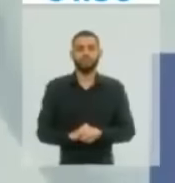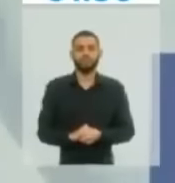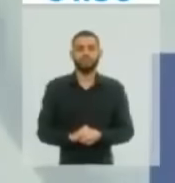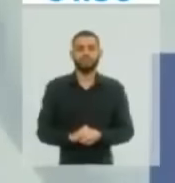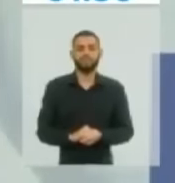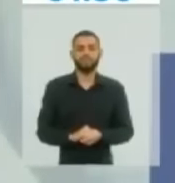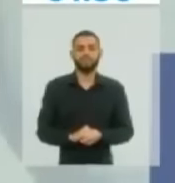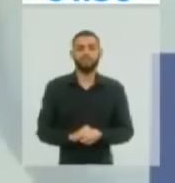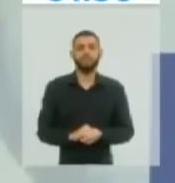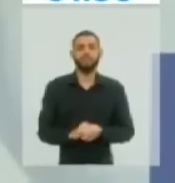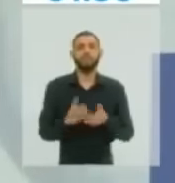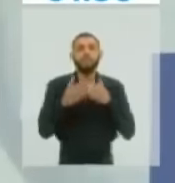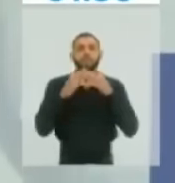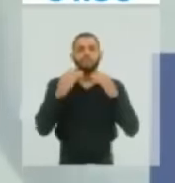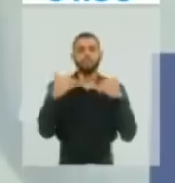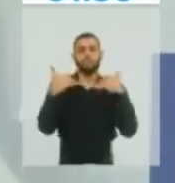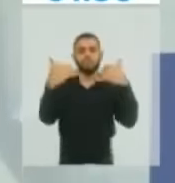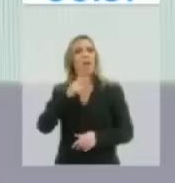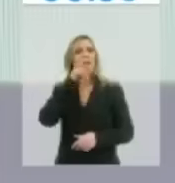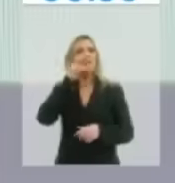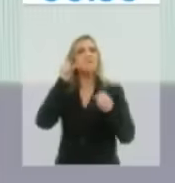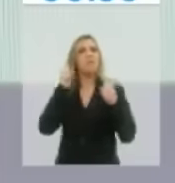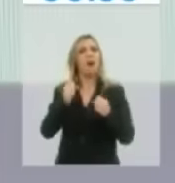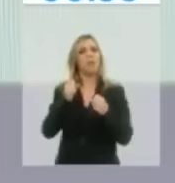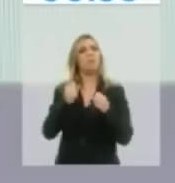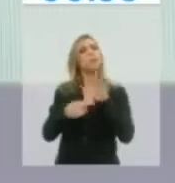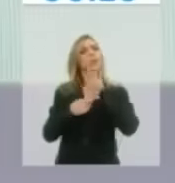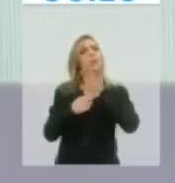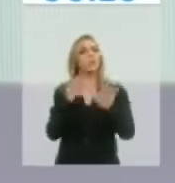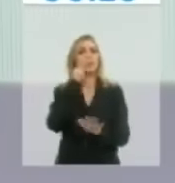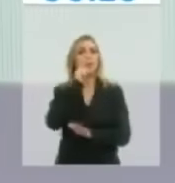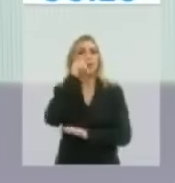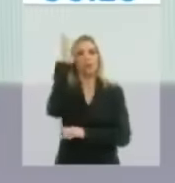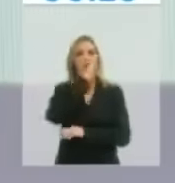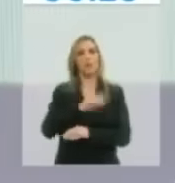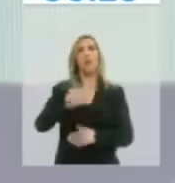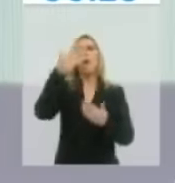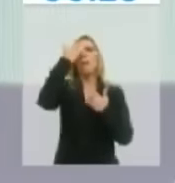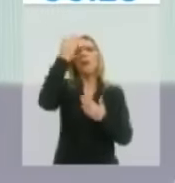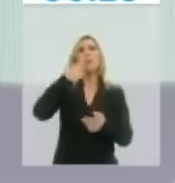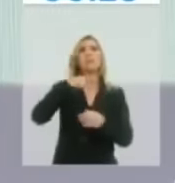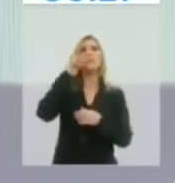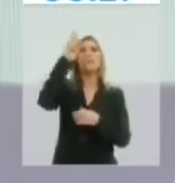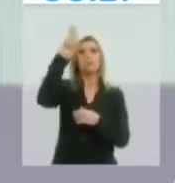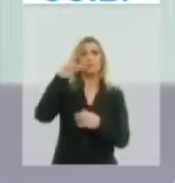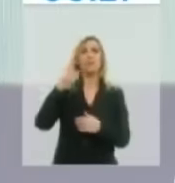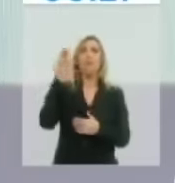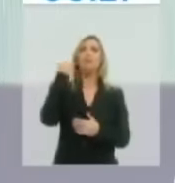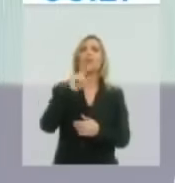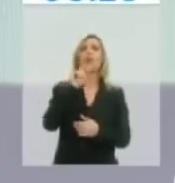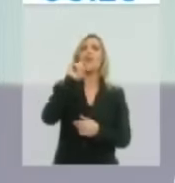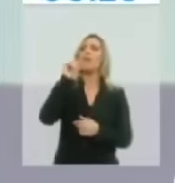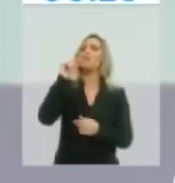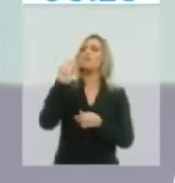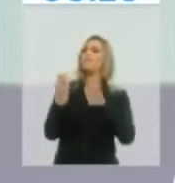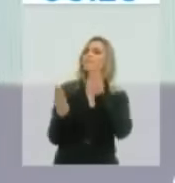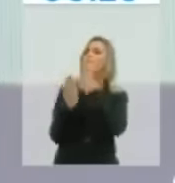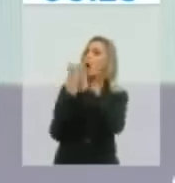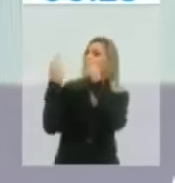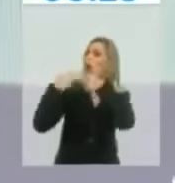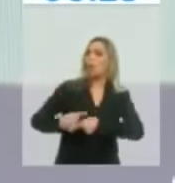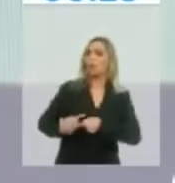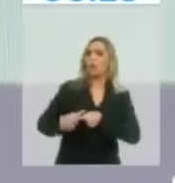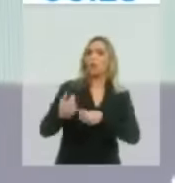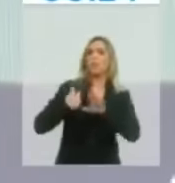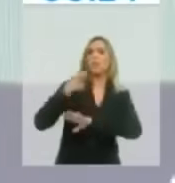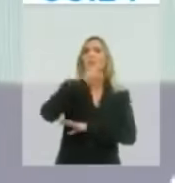agora com a platéia por favor que não se manifesta obrigado senhor e eu sei quais são os nossos adversários na autoridade que é o nome do senhor